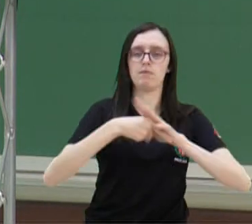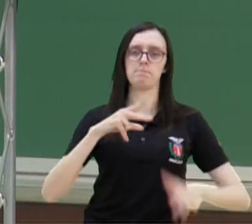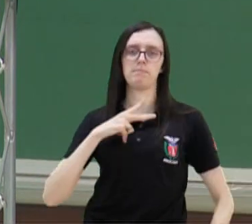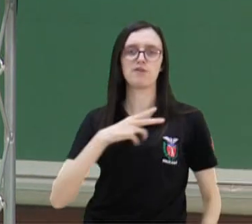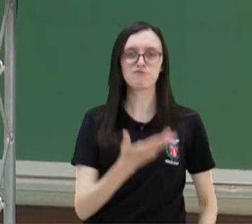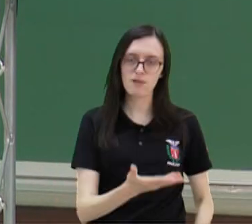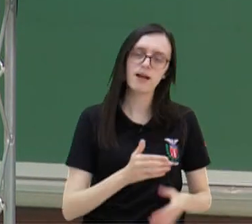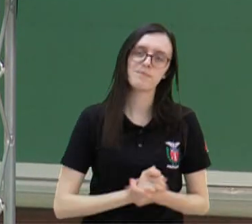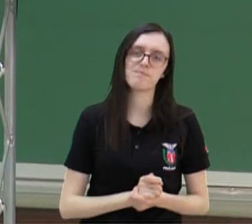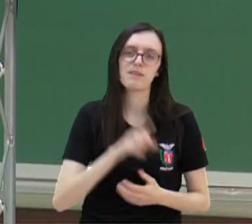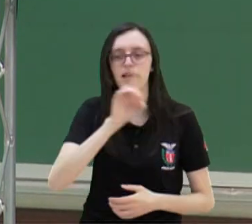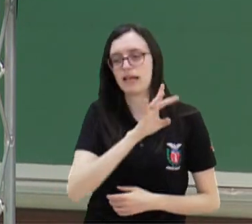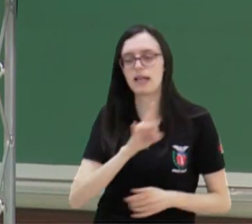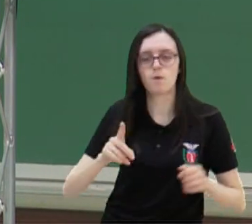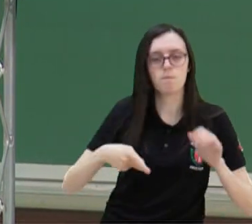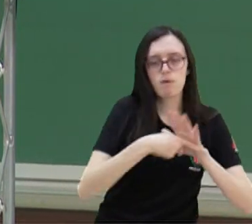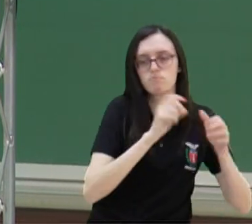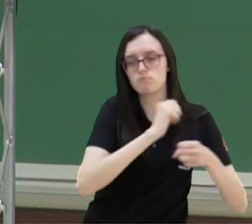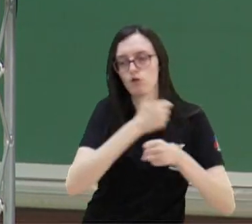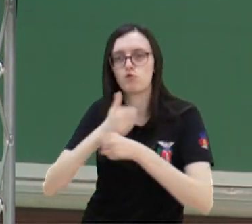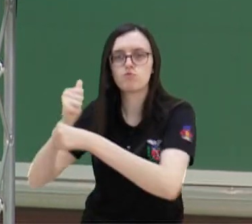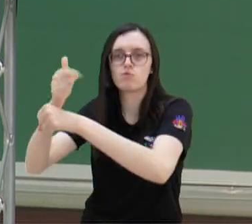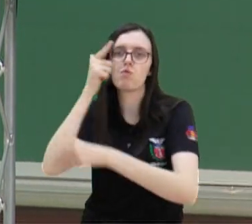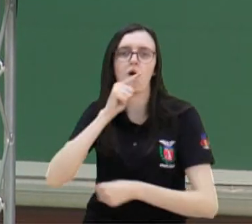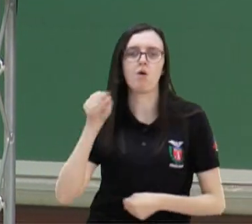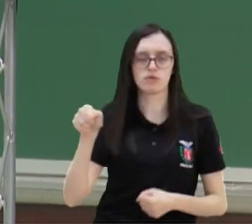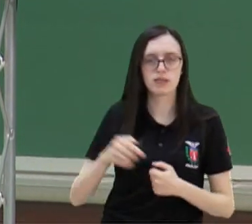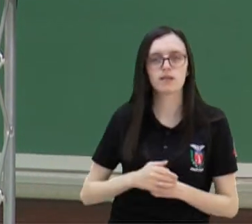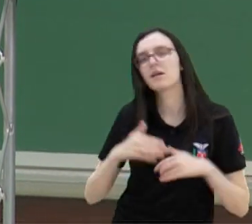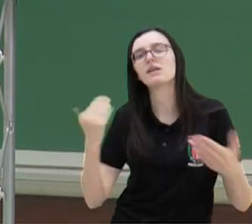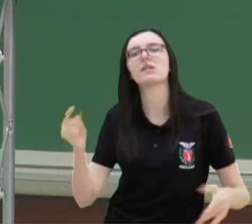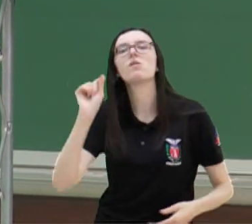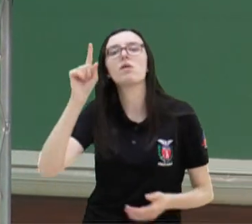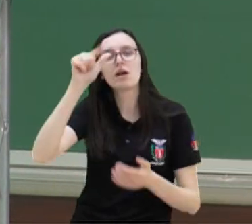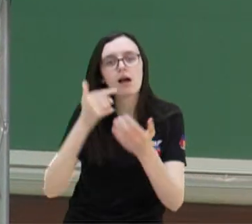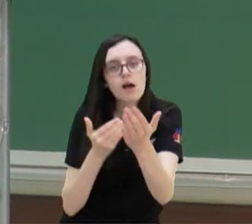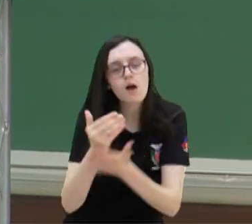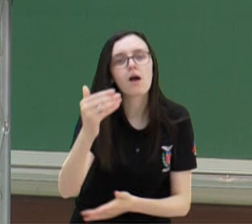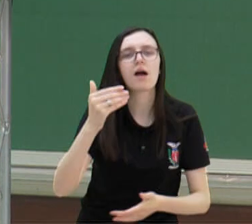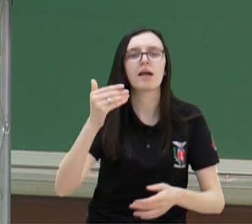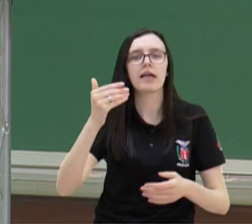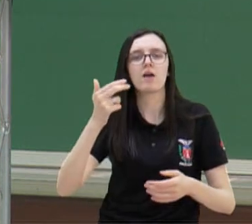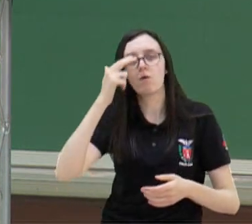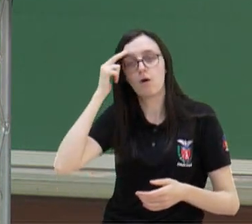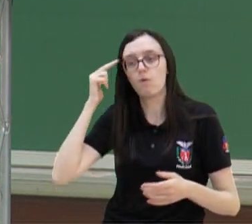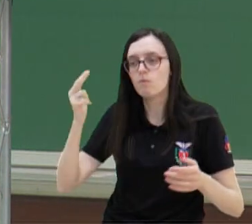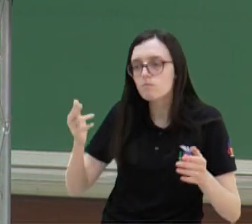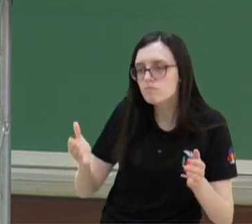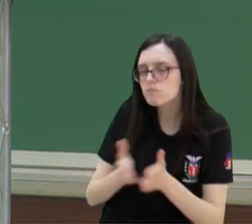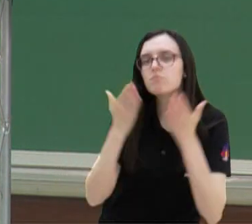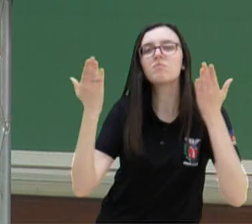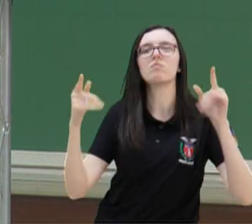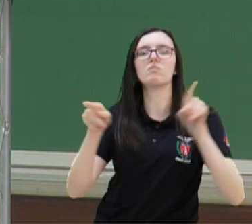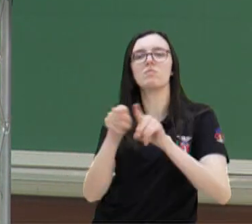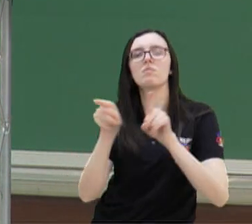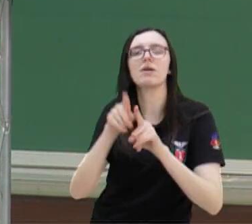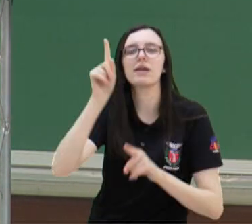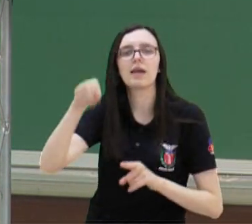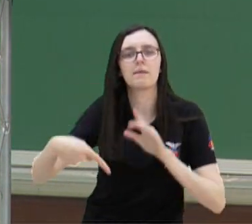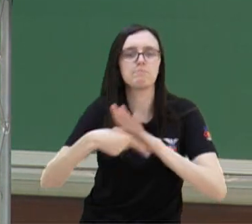privada, cada um é dono de cada coisa que produz, portanto começam a existir os pobres, uma classe média e uma classe